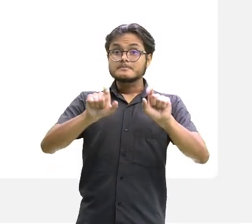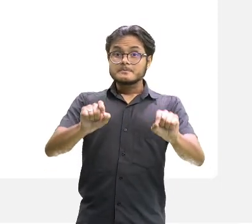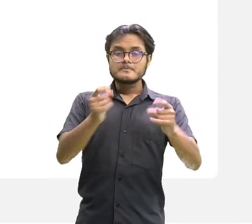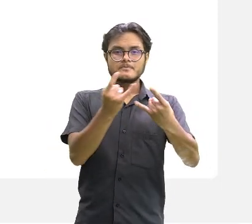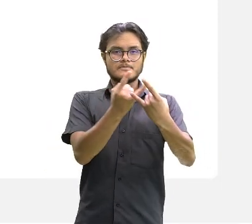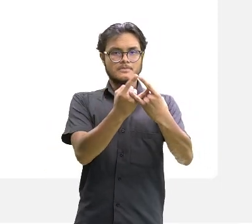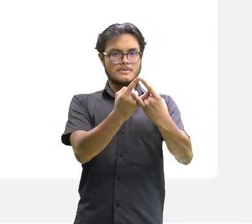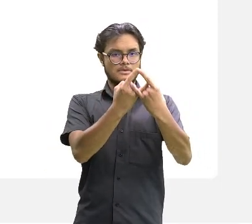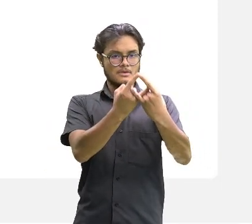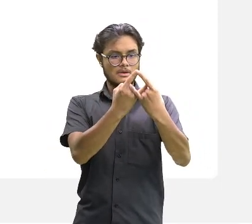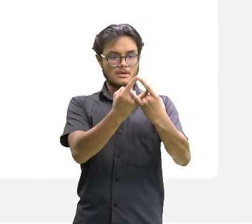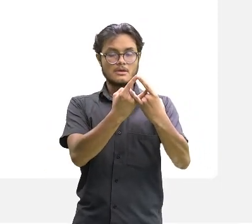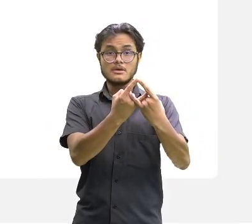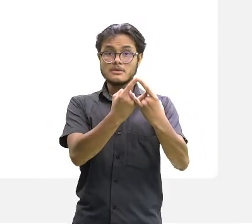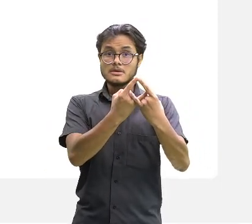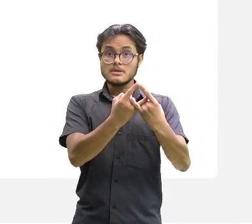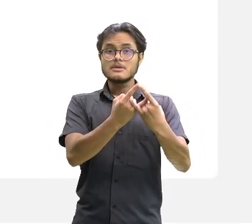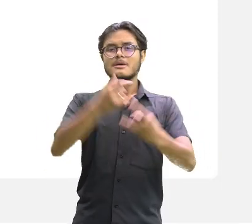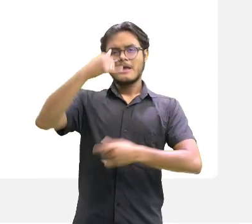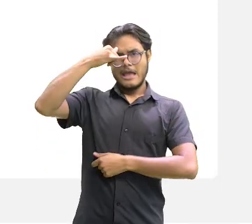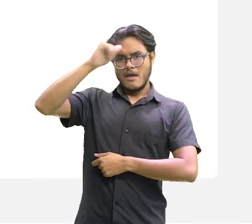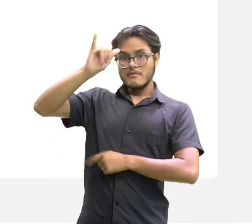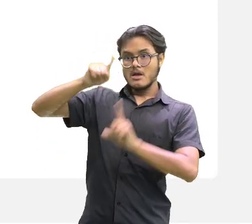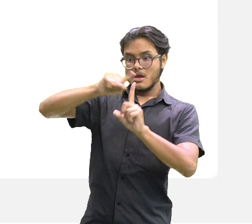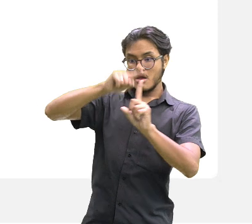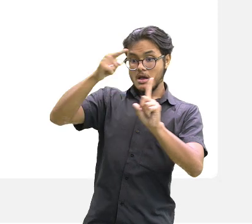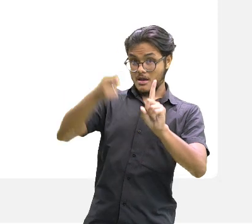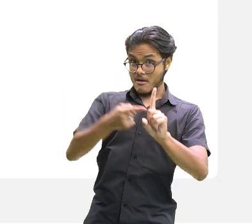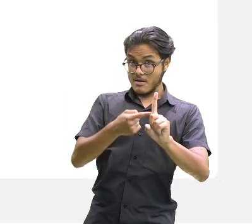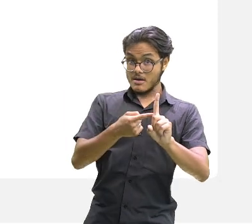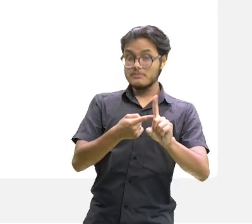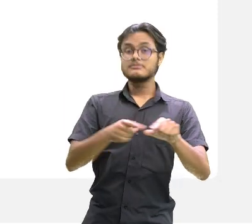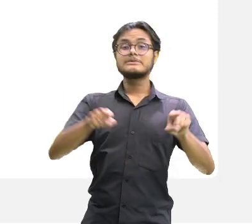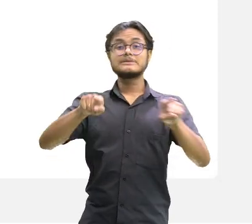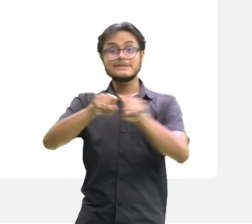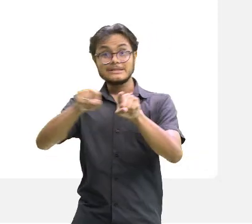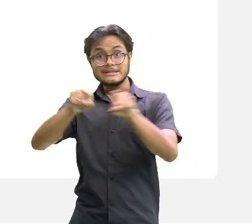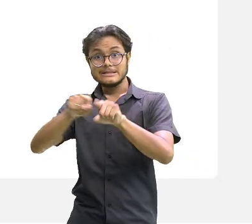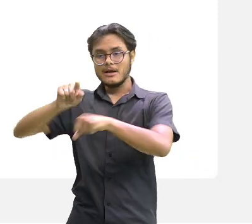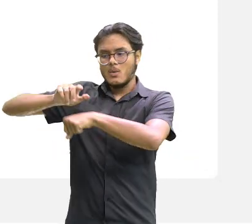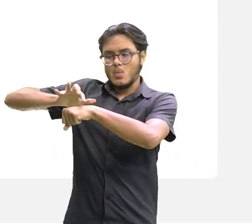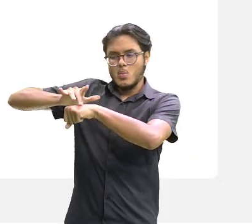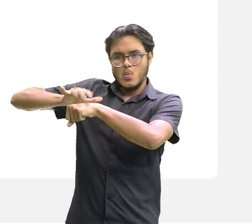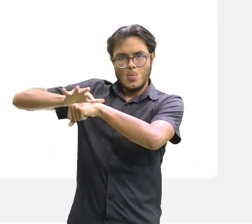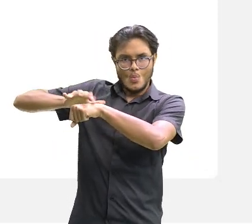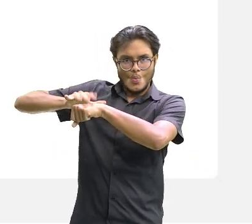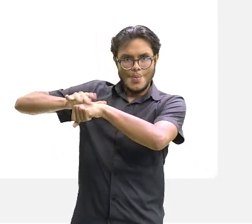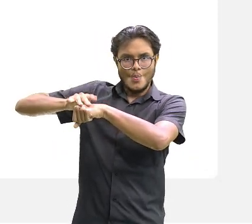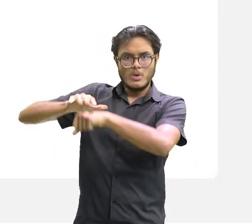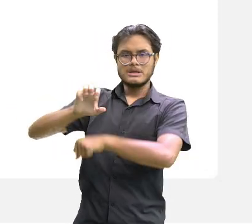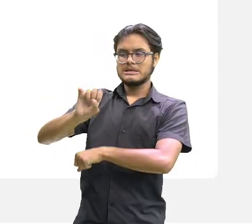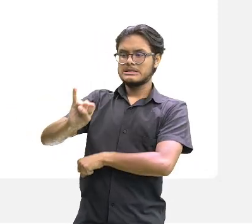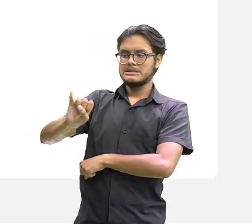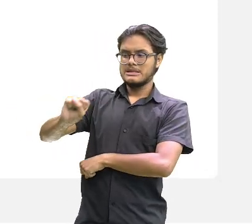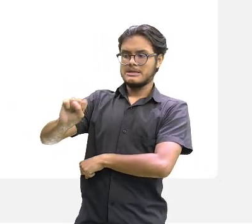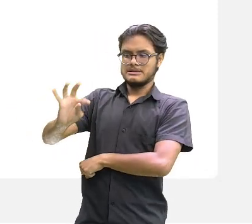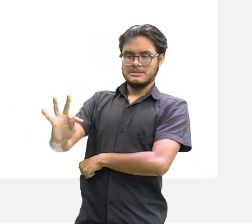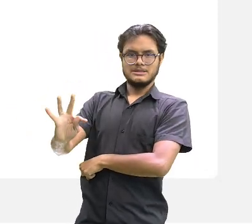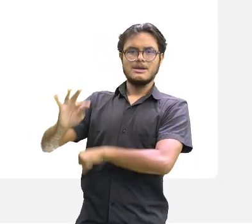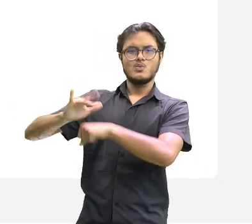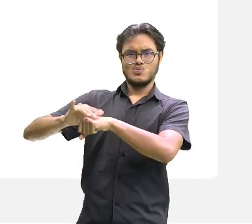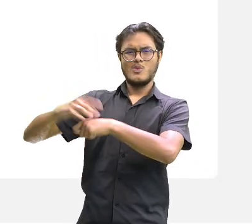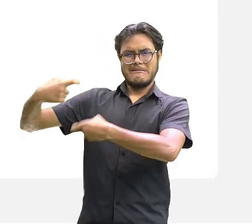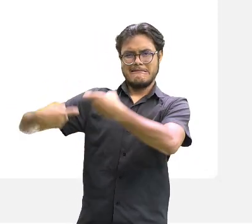camisinha é o único método que evita a gravidez e evita também uma infecção sexual. Beleza